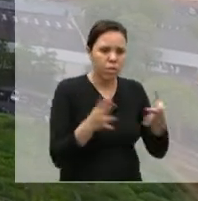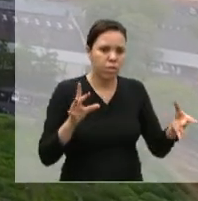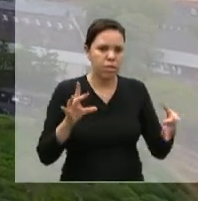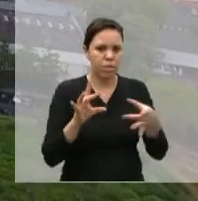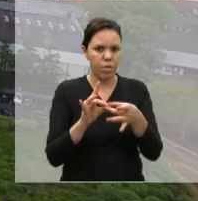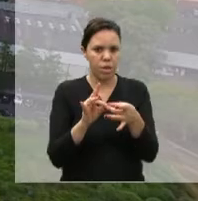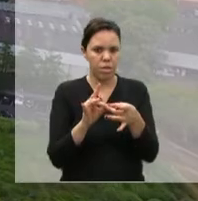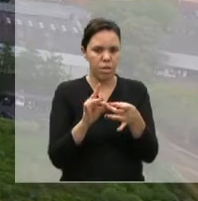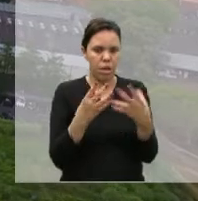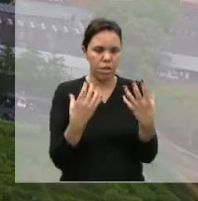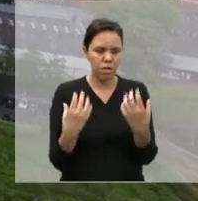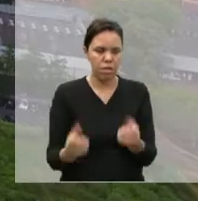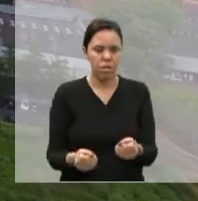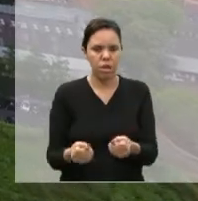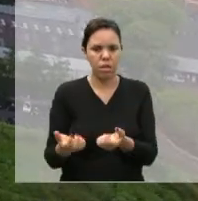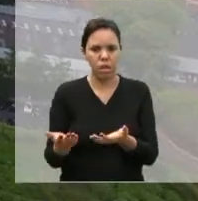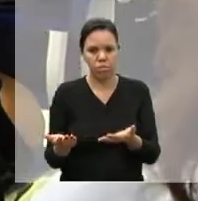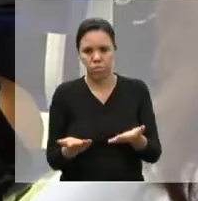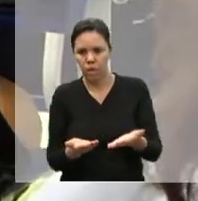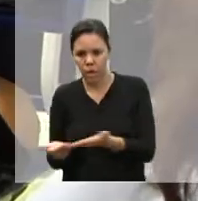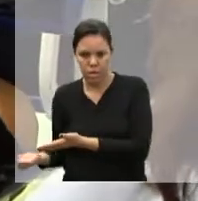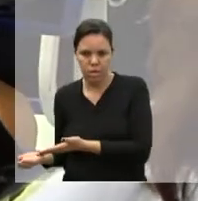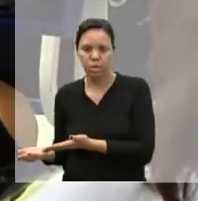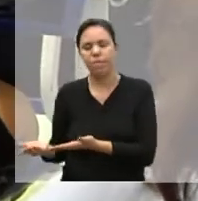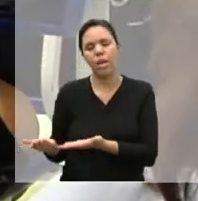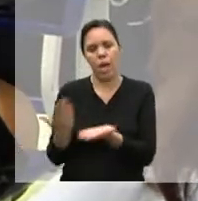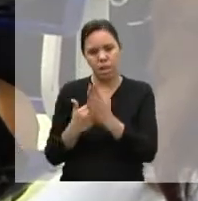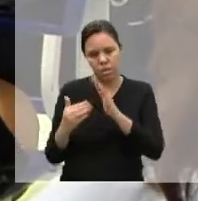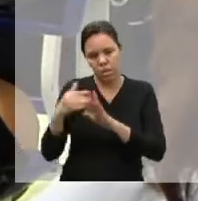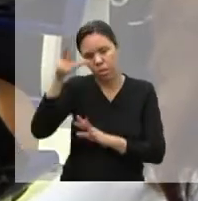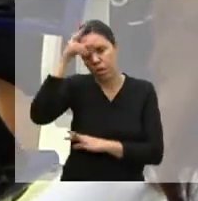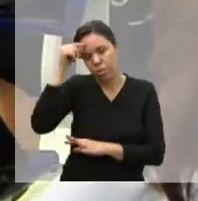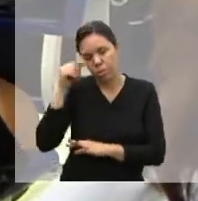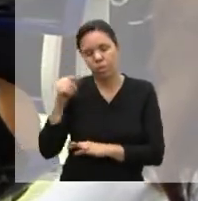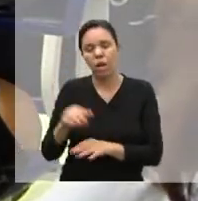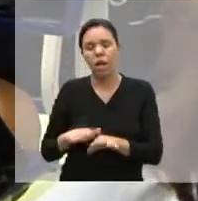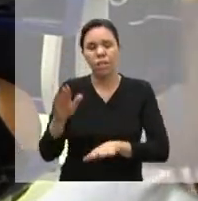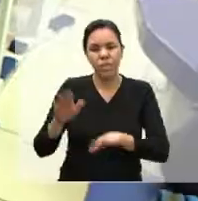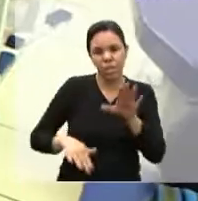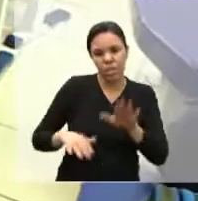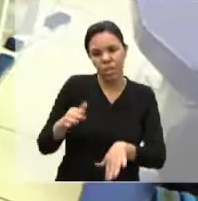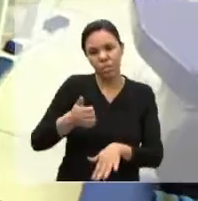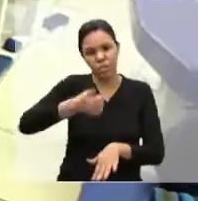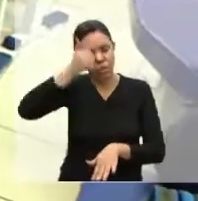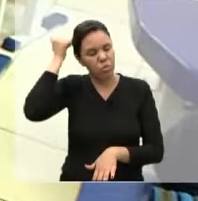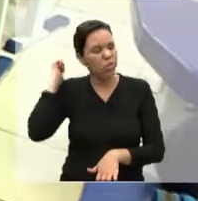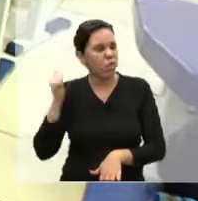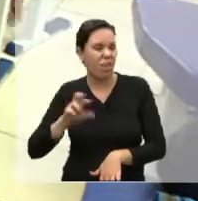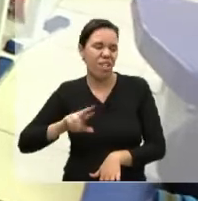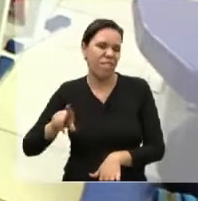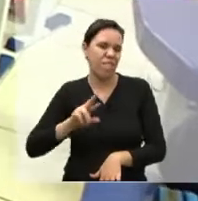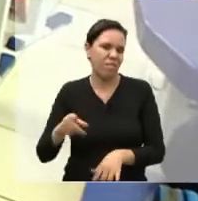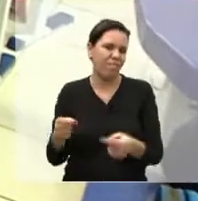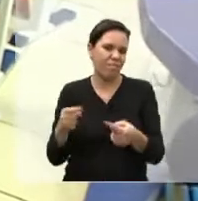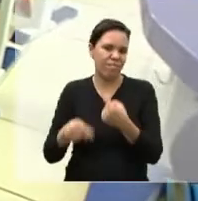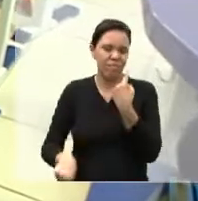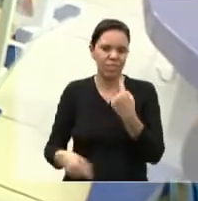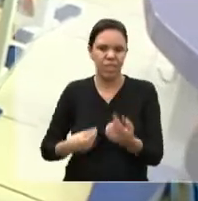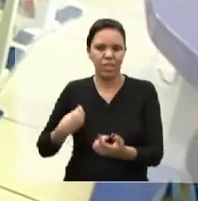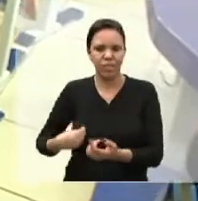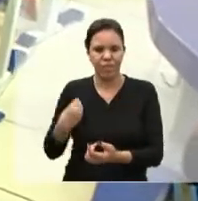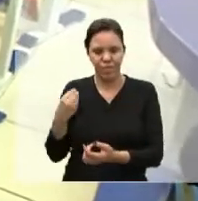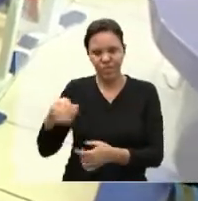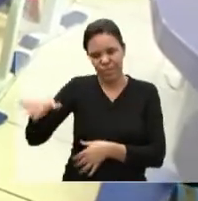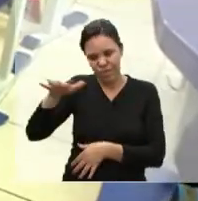parceria mesmo, né? De abraçar a escola pública. Muitos aqui, o vestibular não faz parte da realidade deles, embora a gente